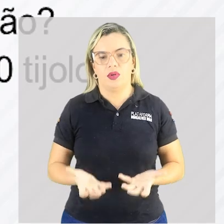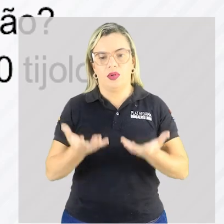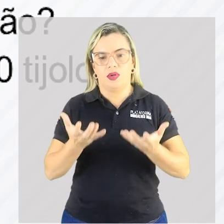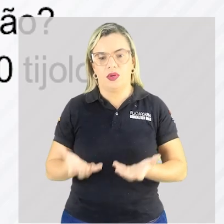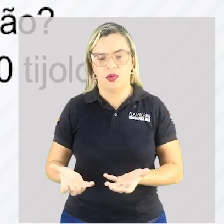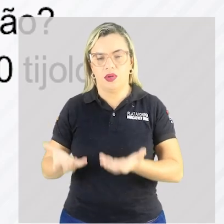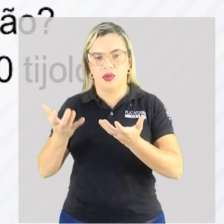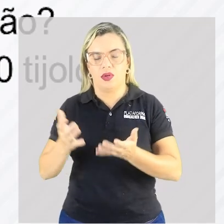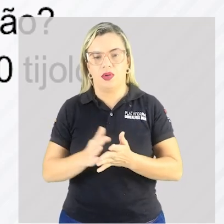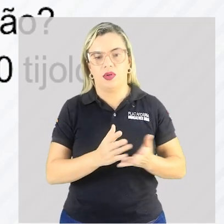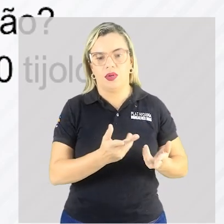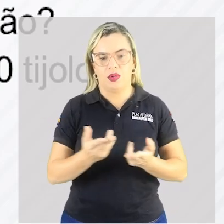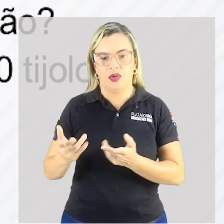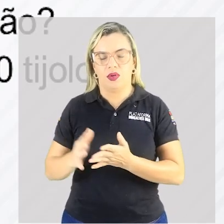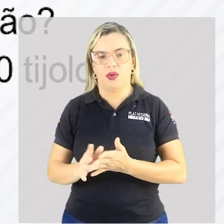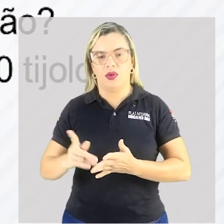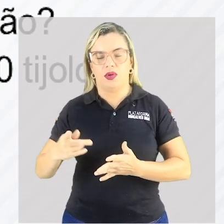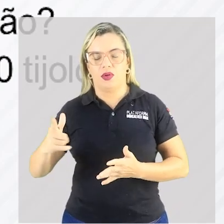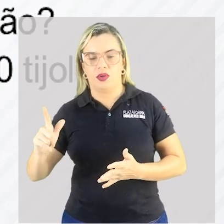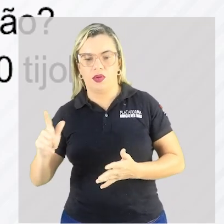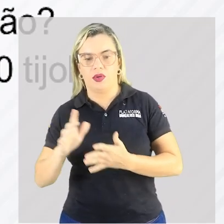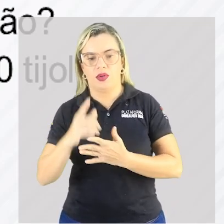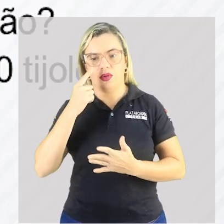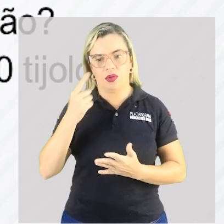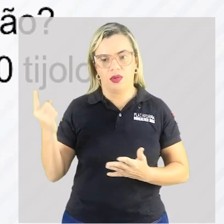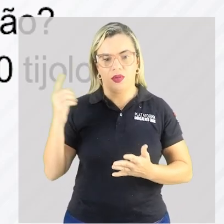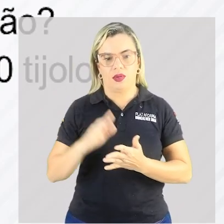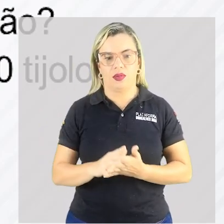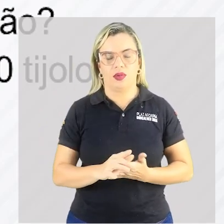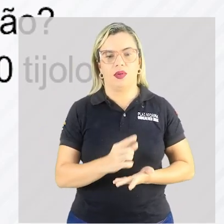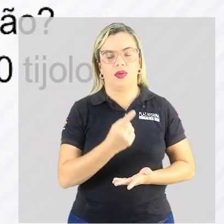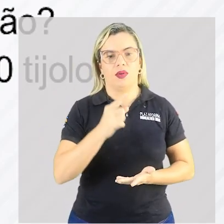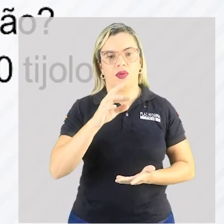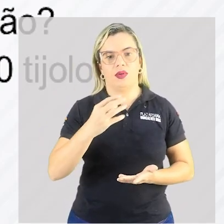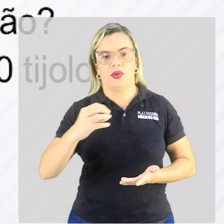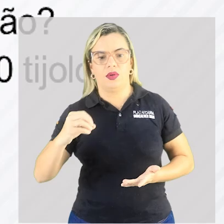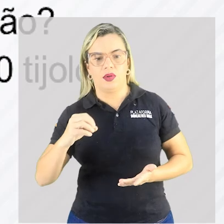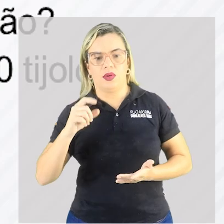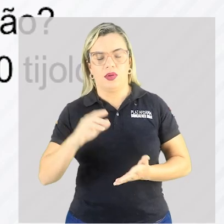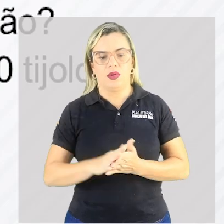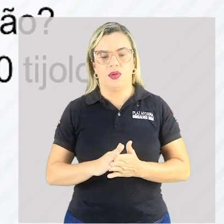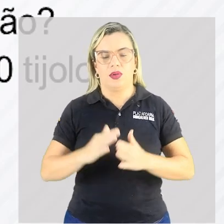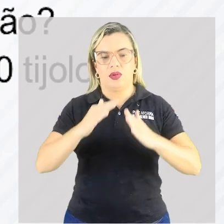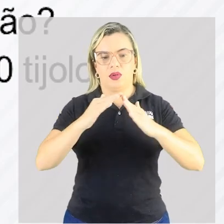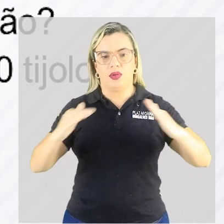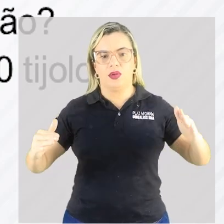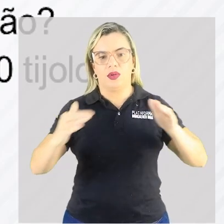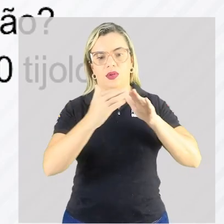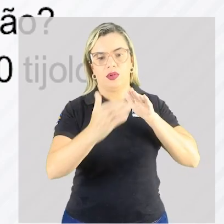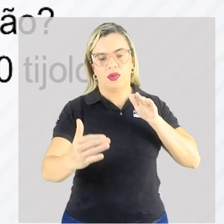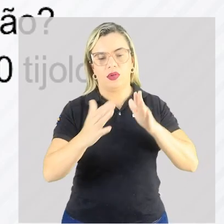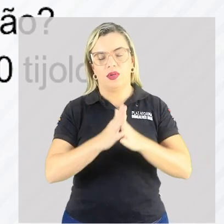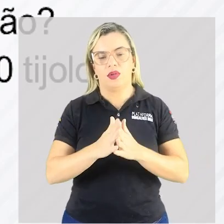botar 1.500 telhas ou 1.200 tijolos, é o mesmo peso no caminhão.